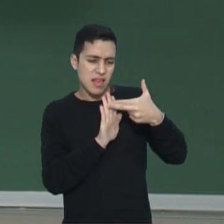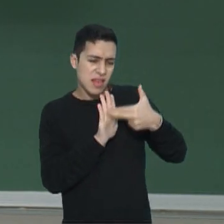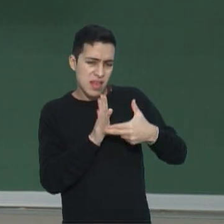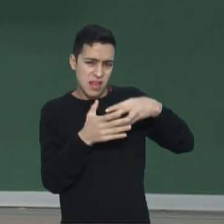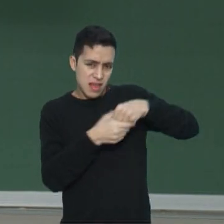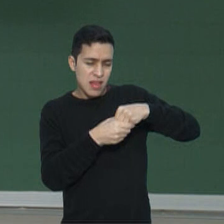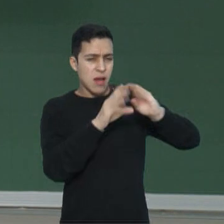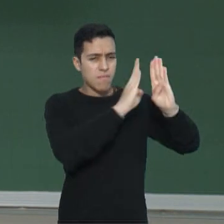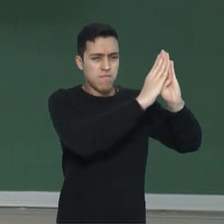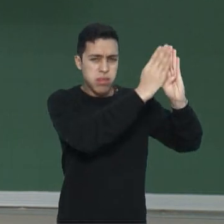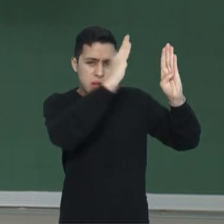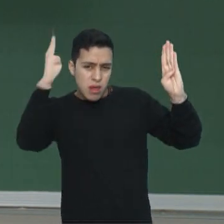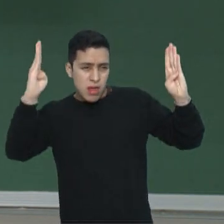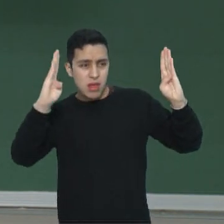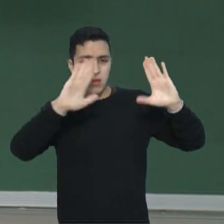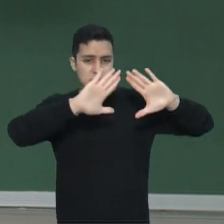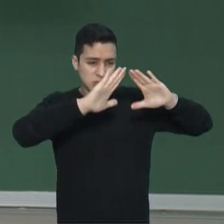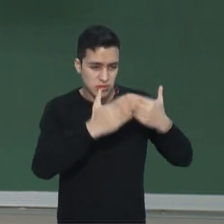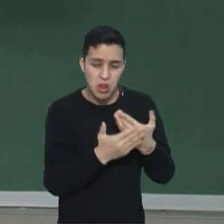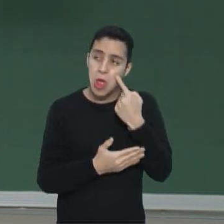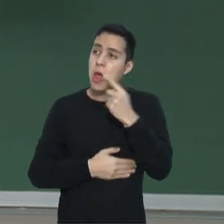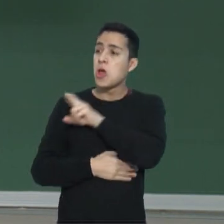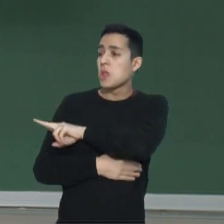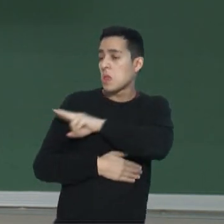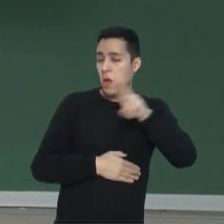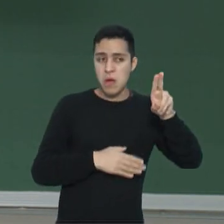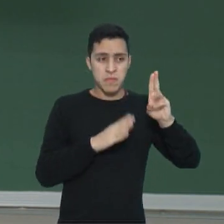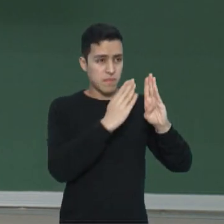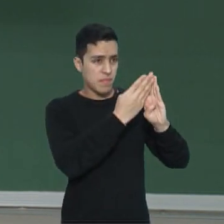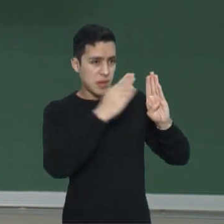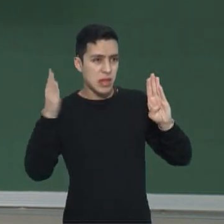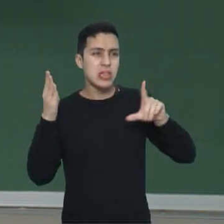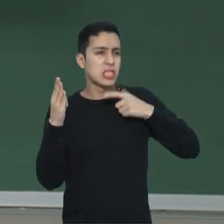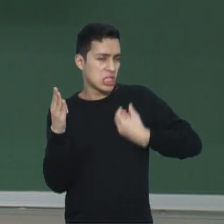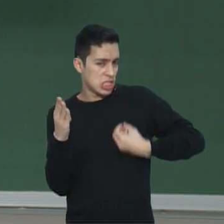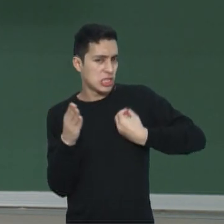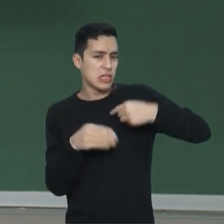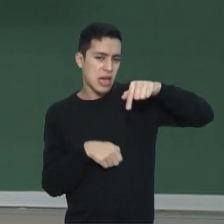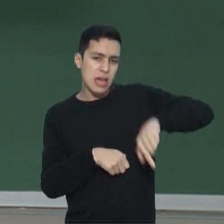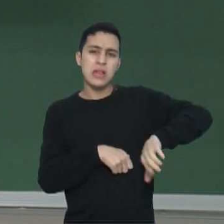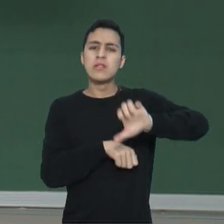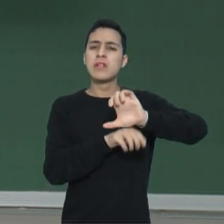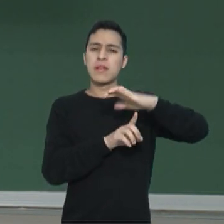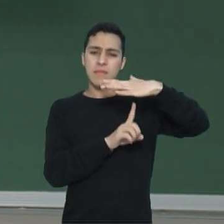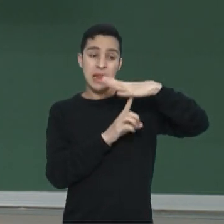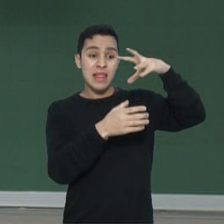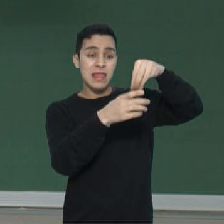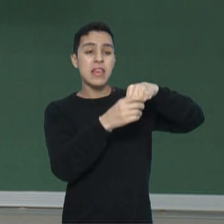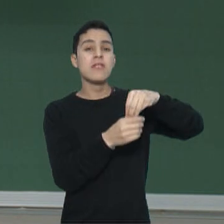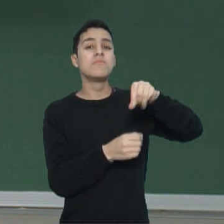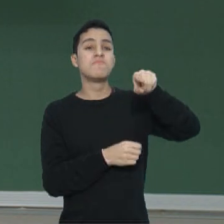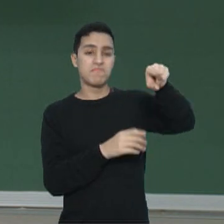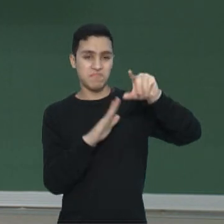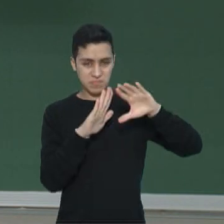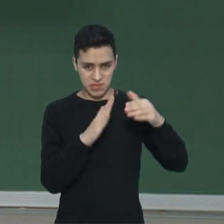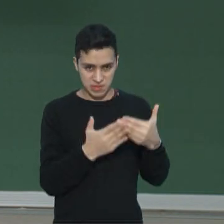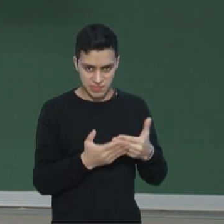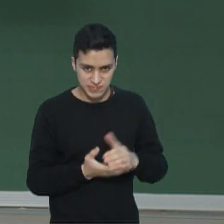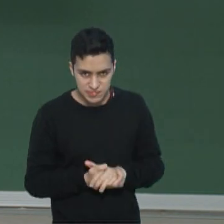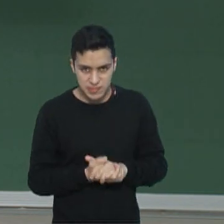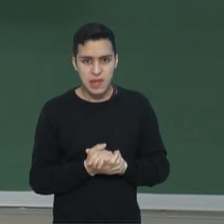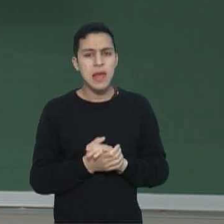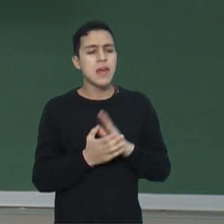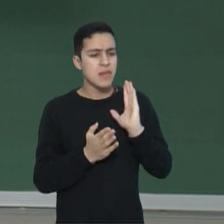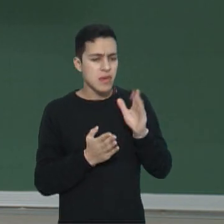de biblioteca escolar. Temos até um nome, uma biblioteca que existe aqui no estado do Paraná, em um colégio. E já temos